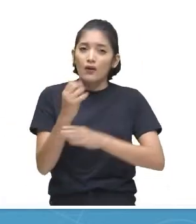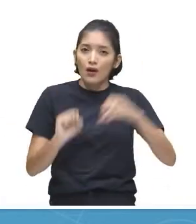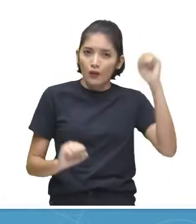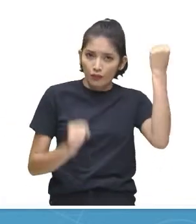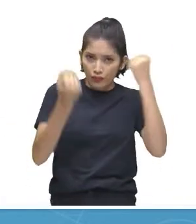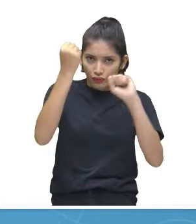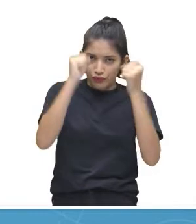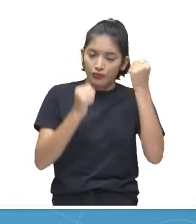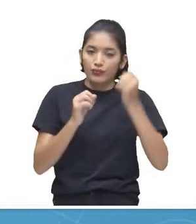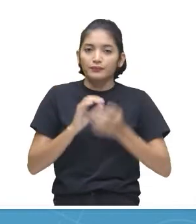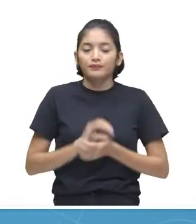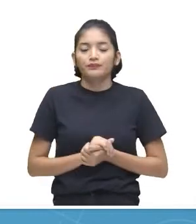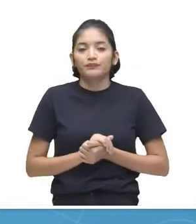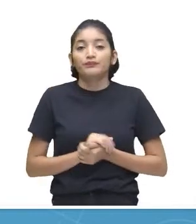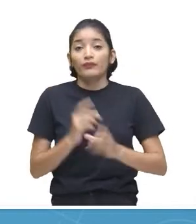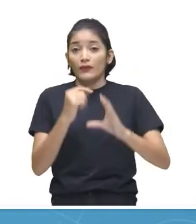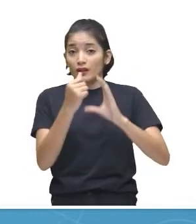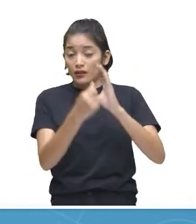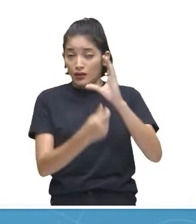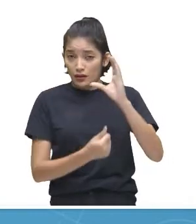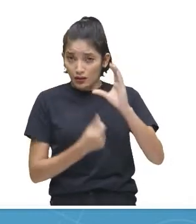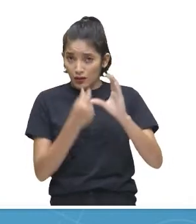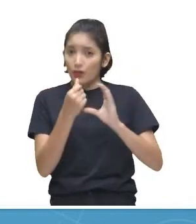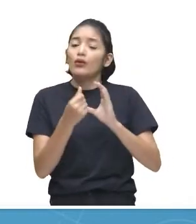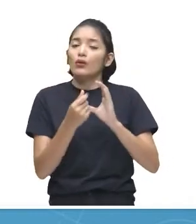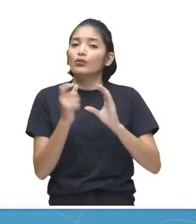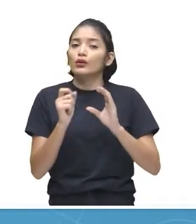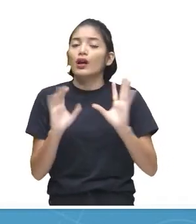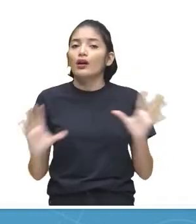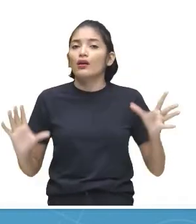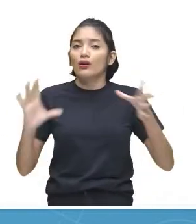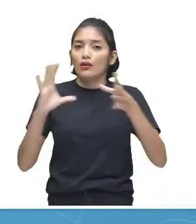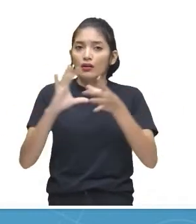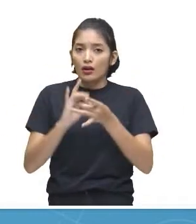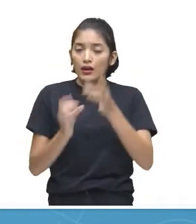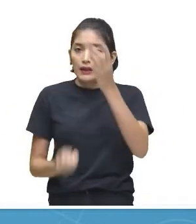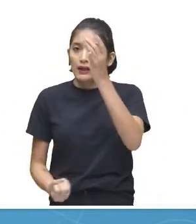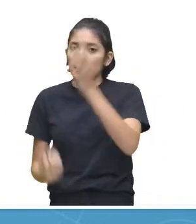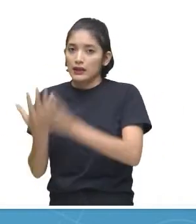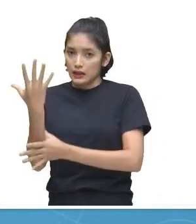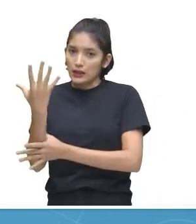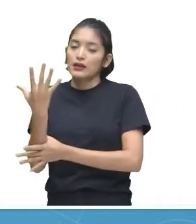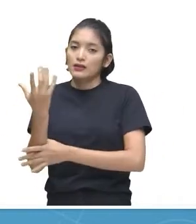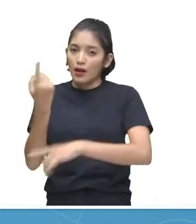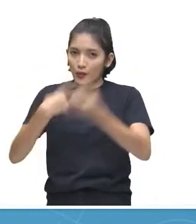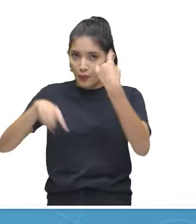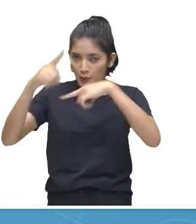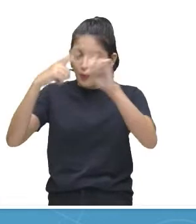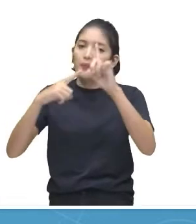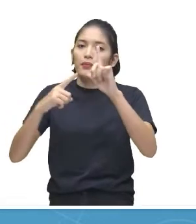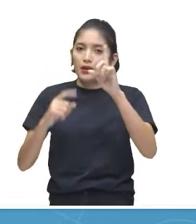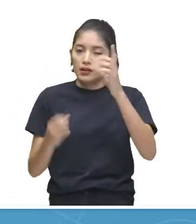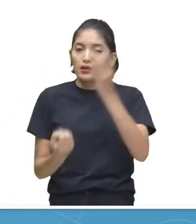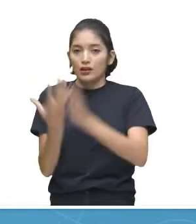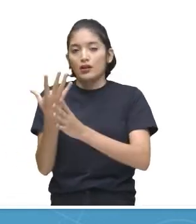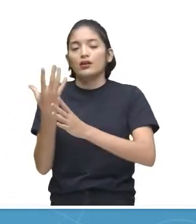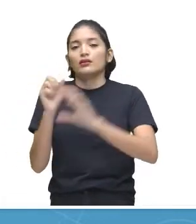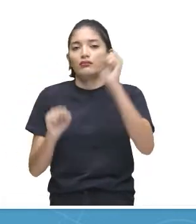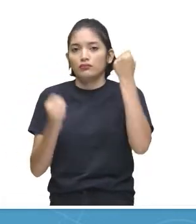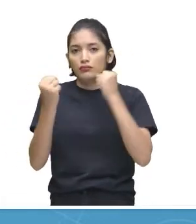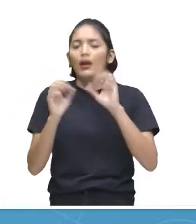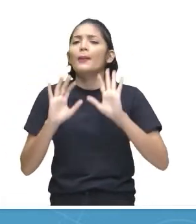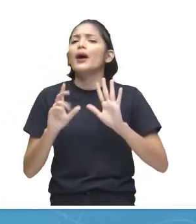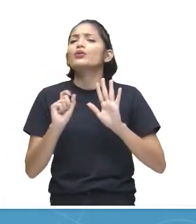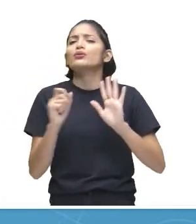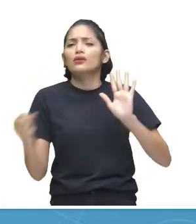nesse período. Então o capitalismo industrial está ligado ao surgimento da revolução industrial, da criação da indústria. O que que marca